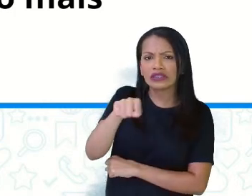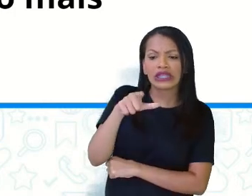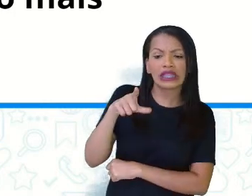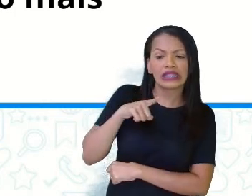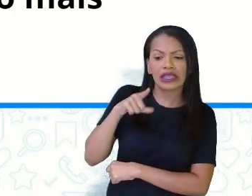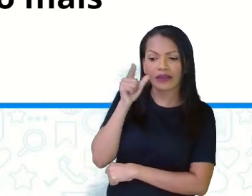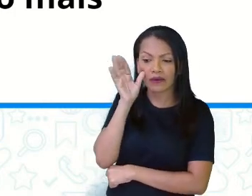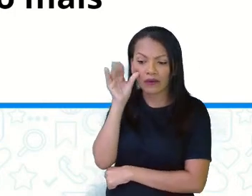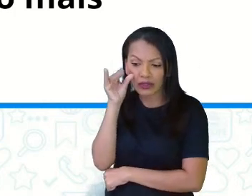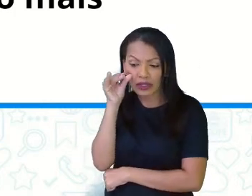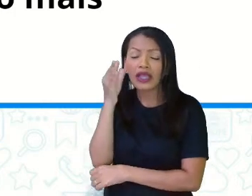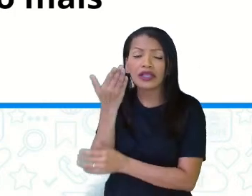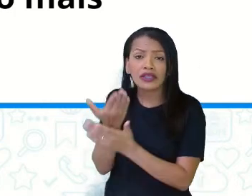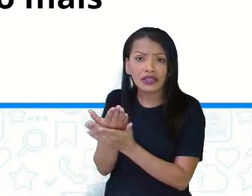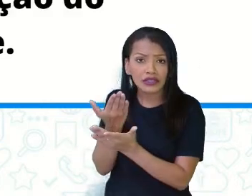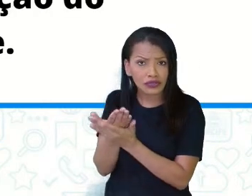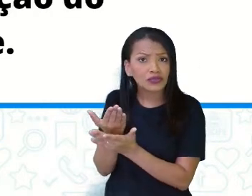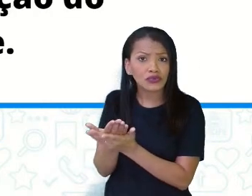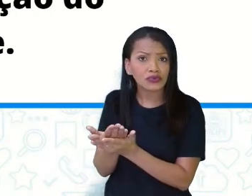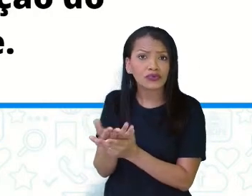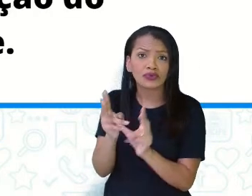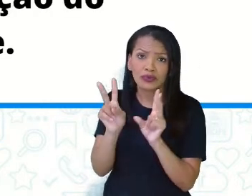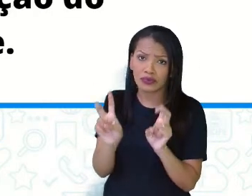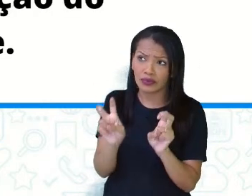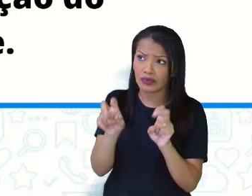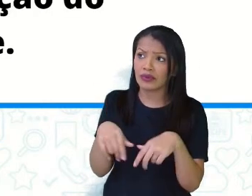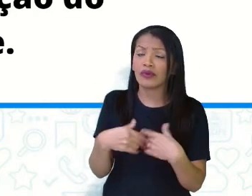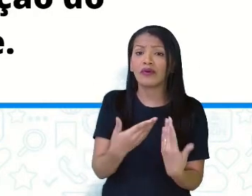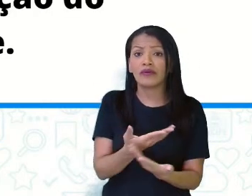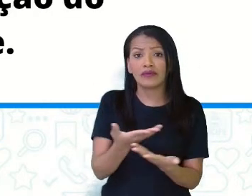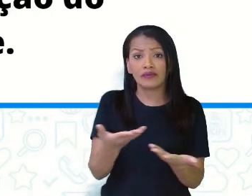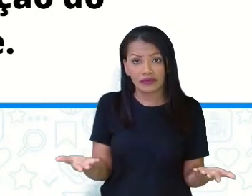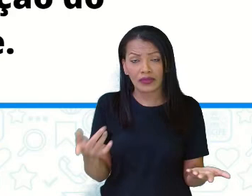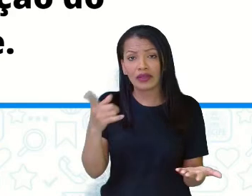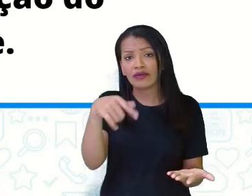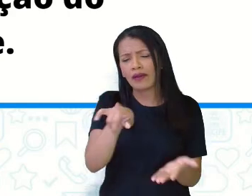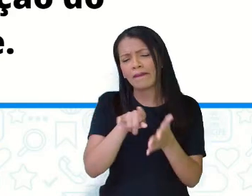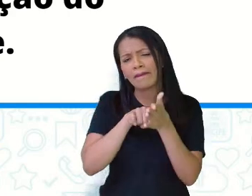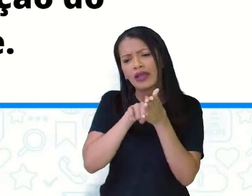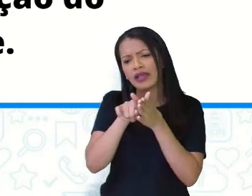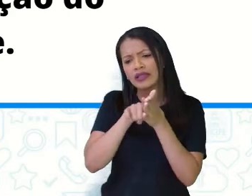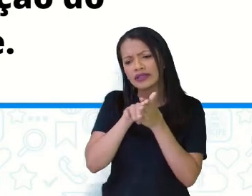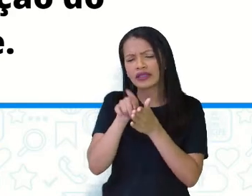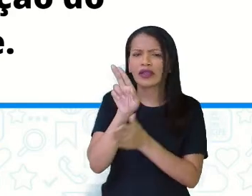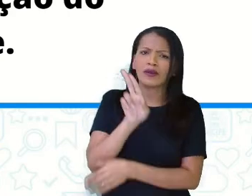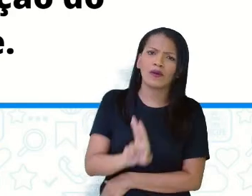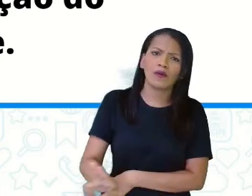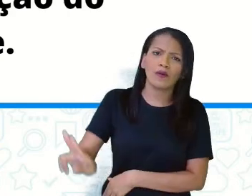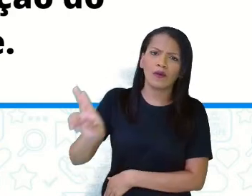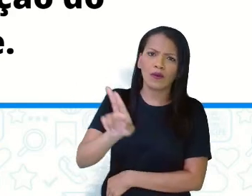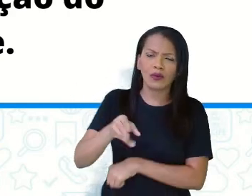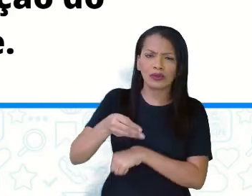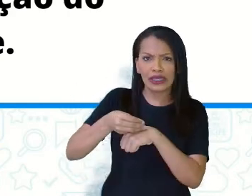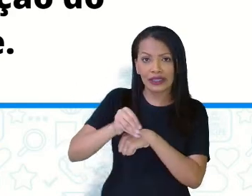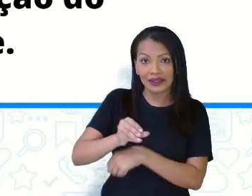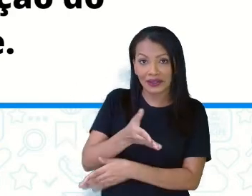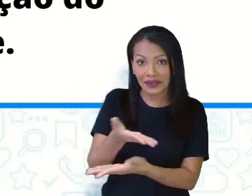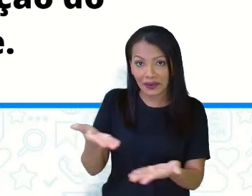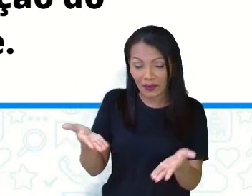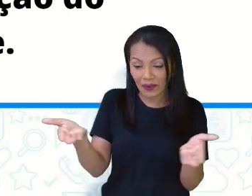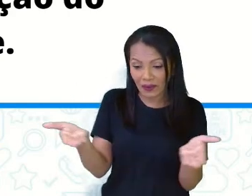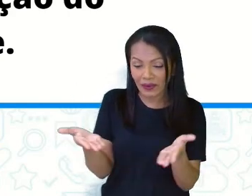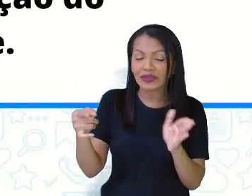e queira estudar um pouquinho mais sobre ele. E aí você, ó, pesquisa usando as dicas que a gente trabalha hoje